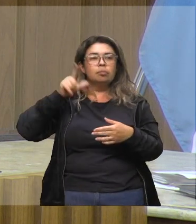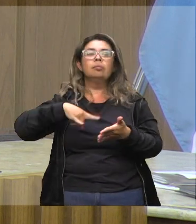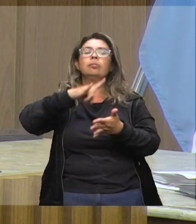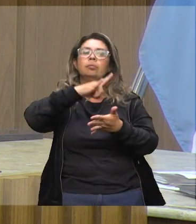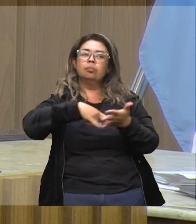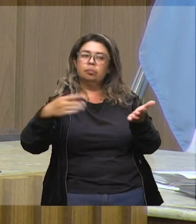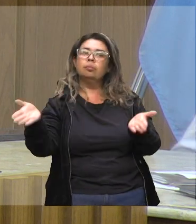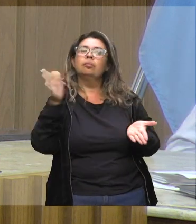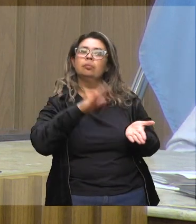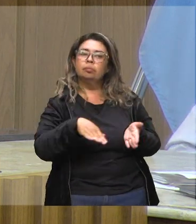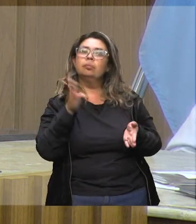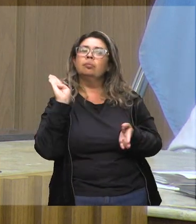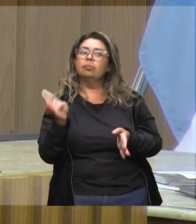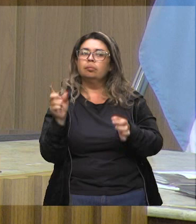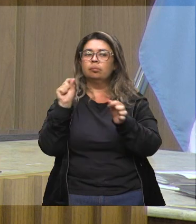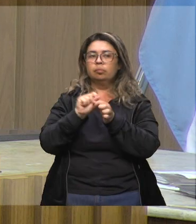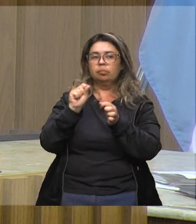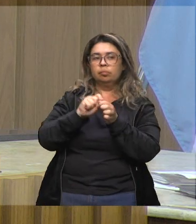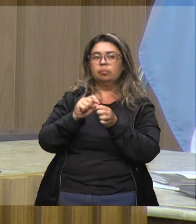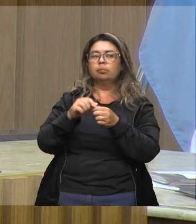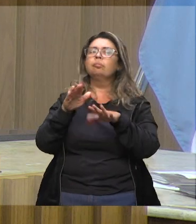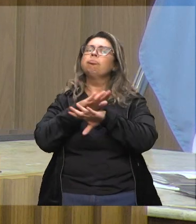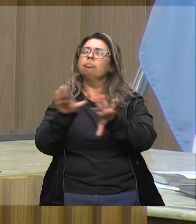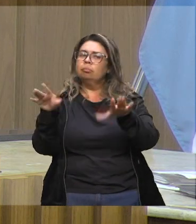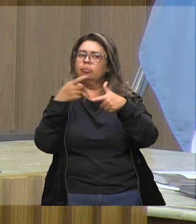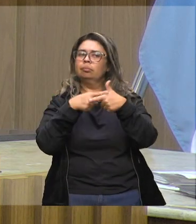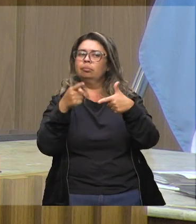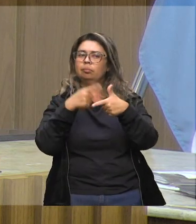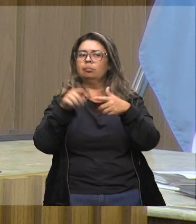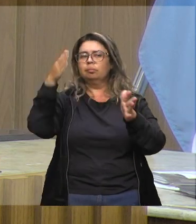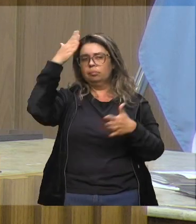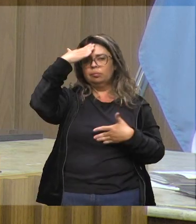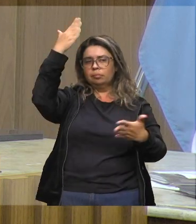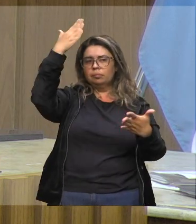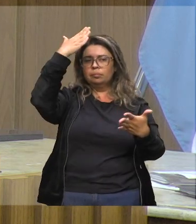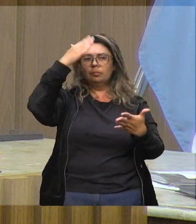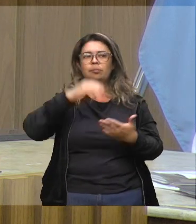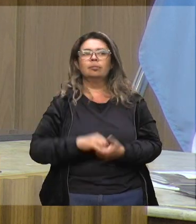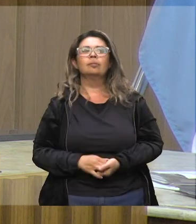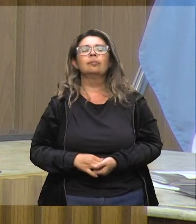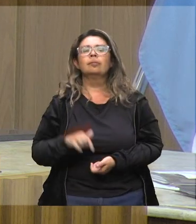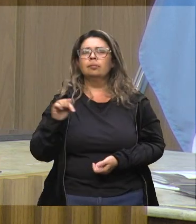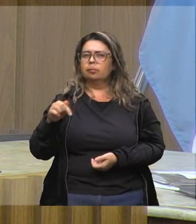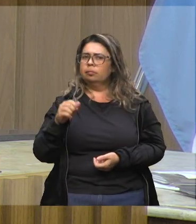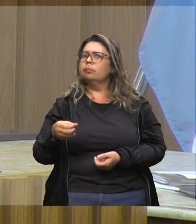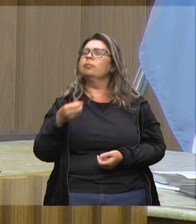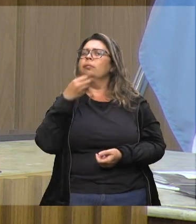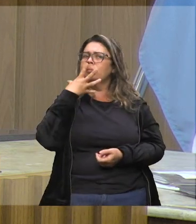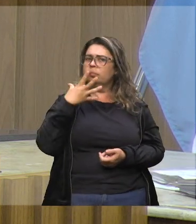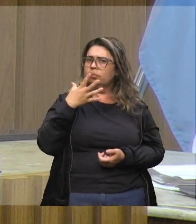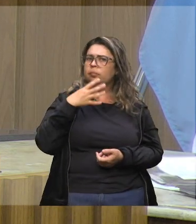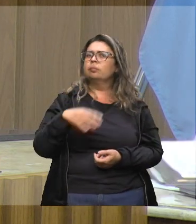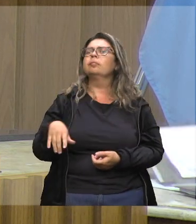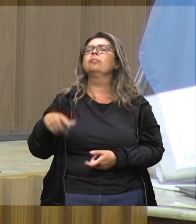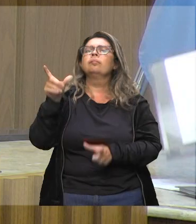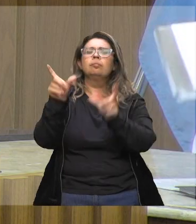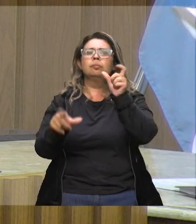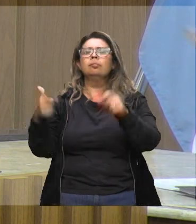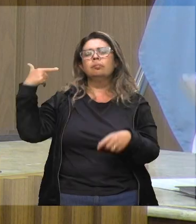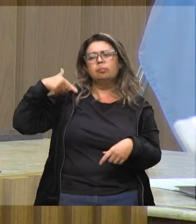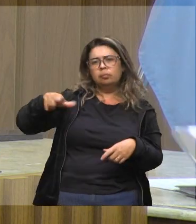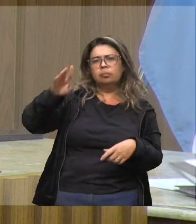tinha feito a restauração. Muito obrigado. Quem ganha é o pessoal que frequenta o nosso